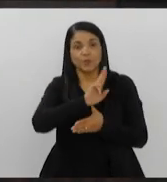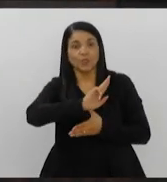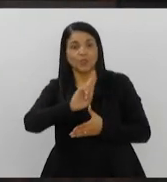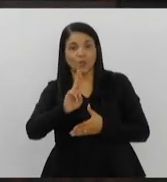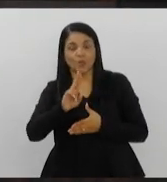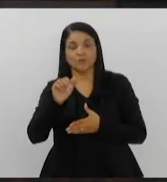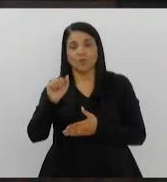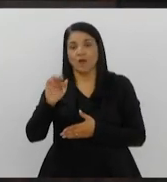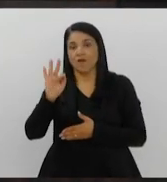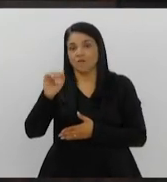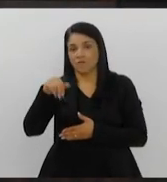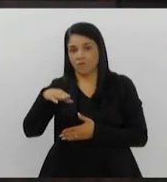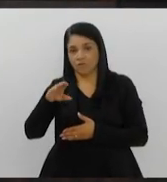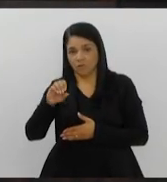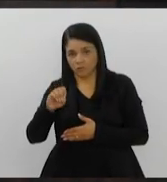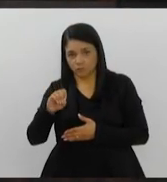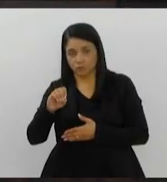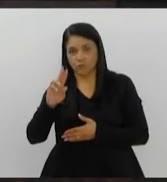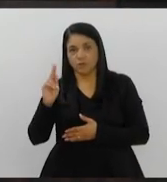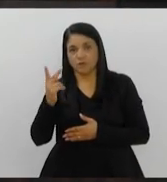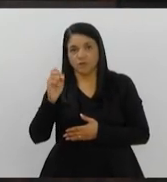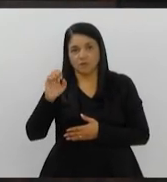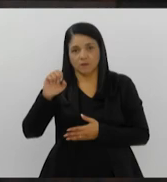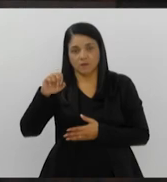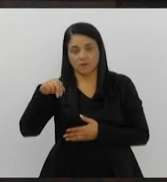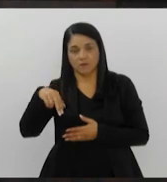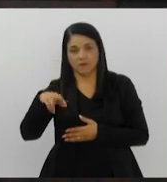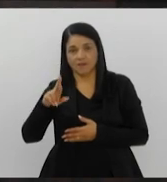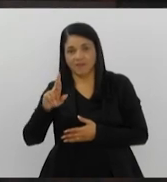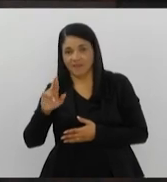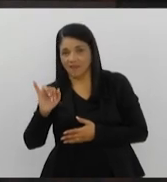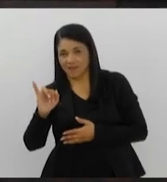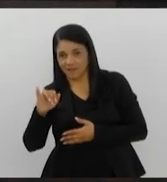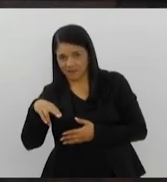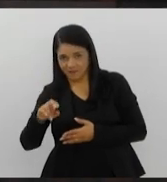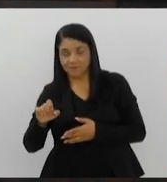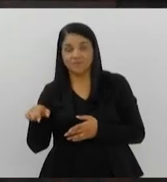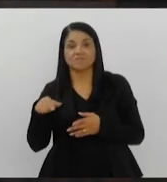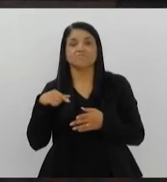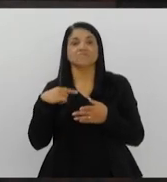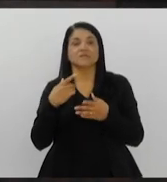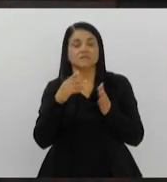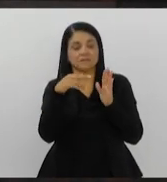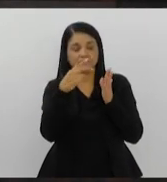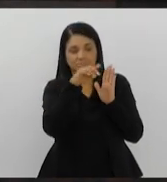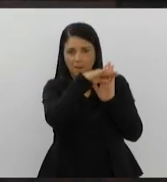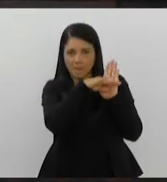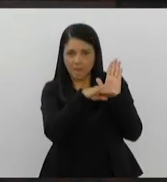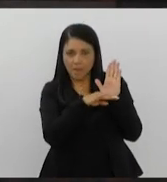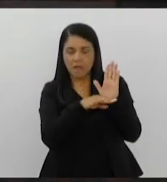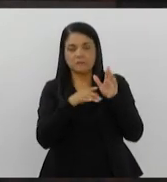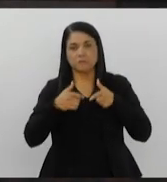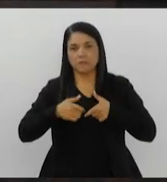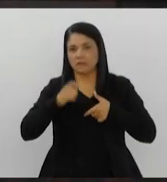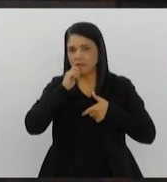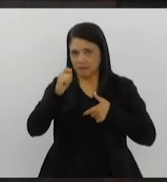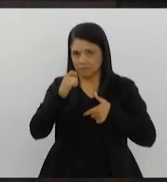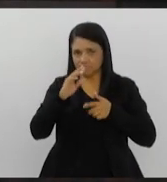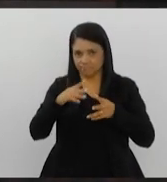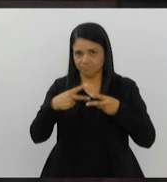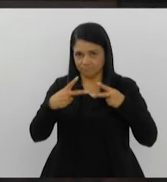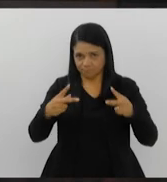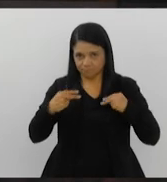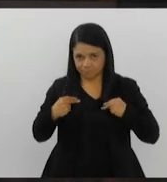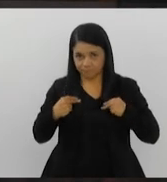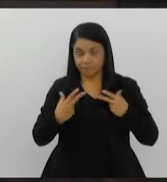des nessa Seleta relação de detentores da medalha Tiradente neste